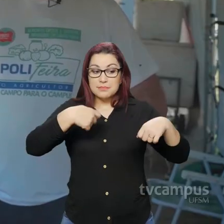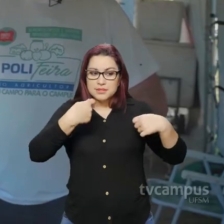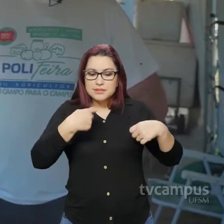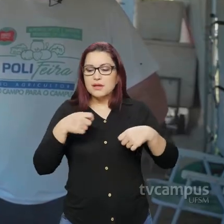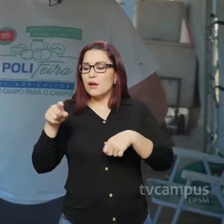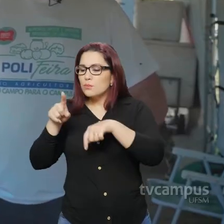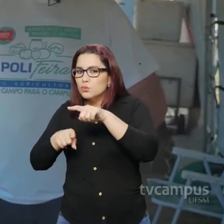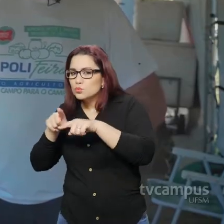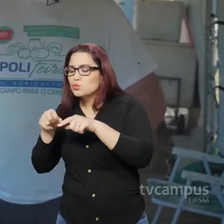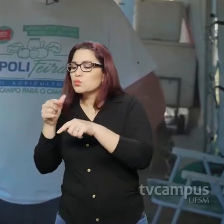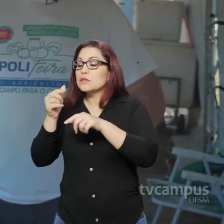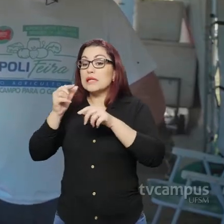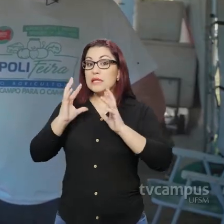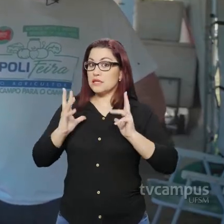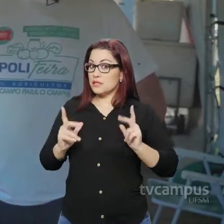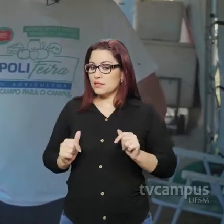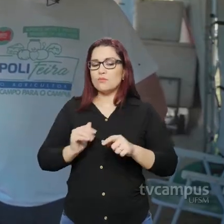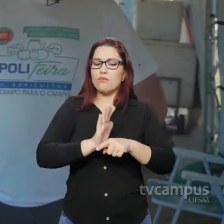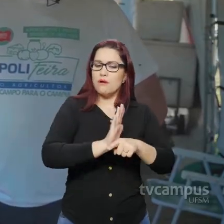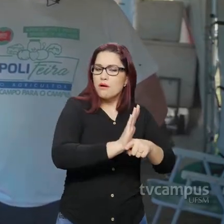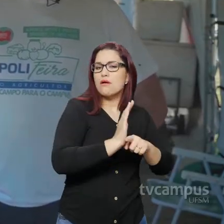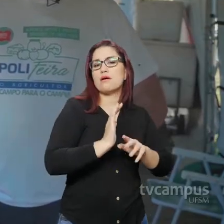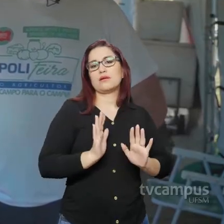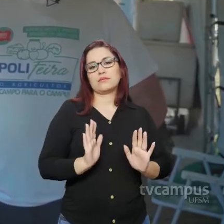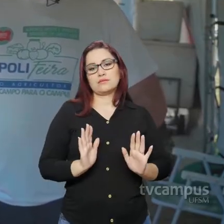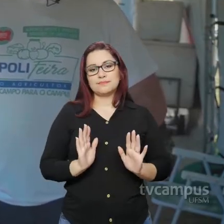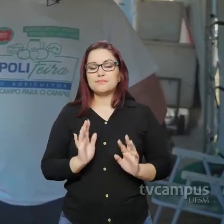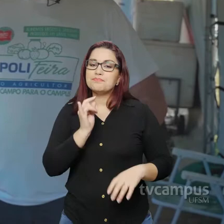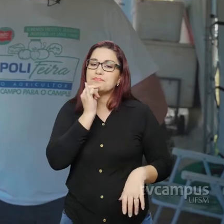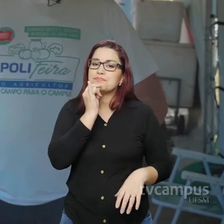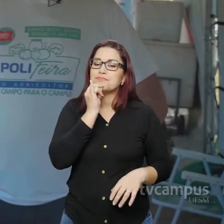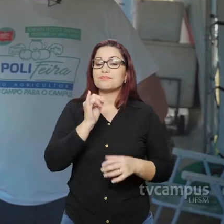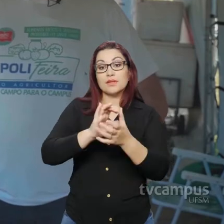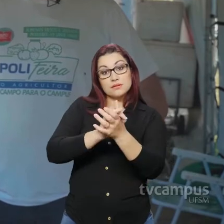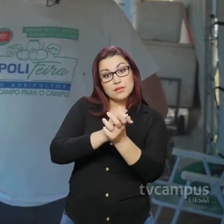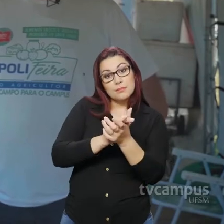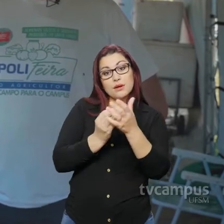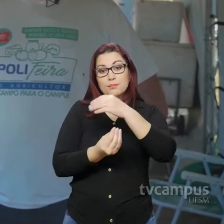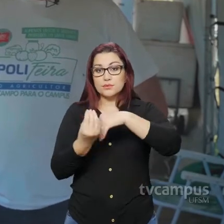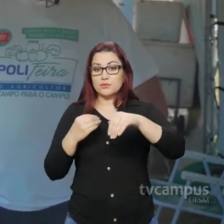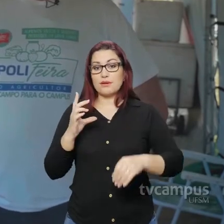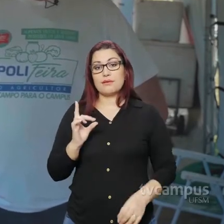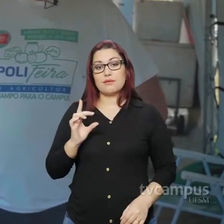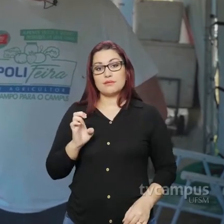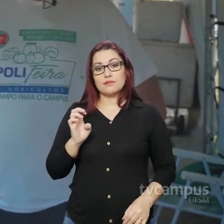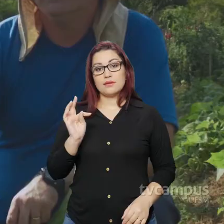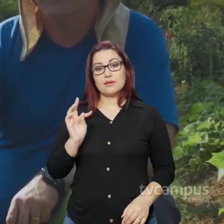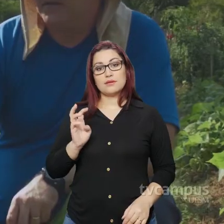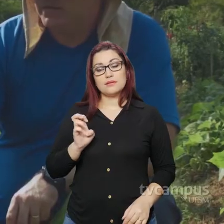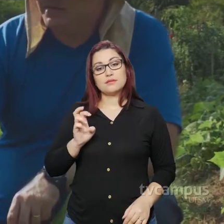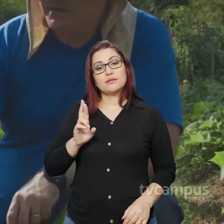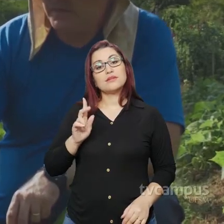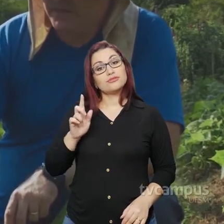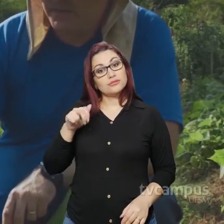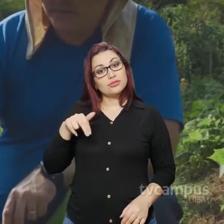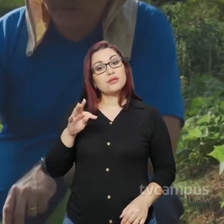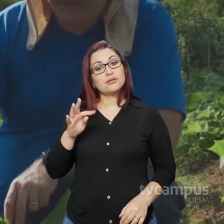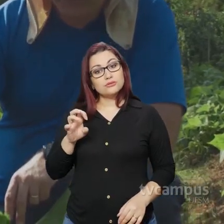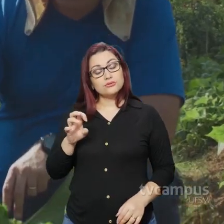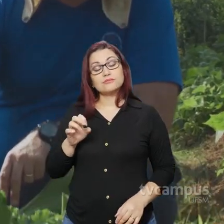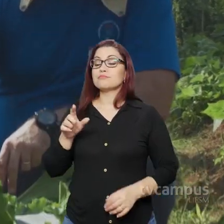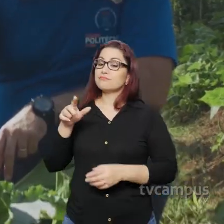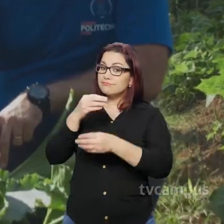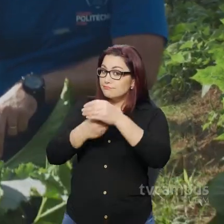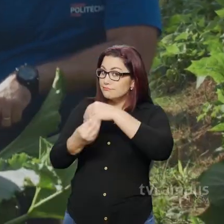limpa, né? Como, por exemplo, o sabão com um detergente neutro diluído na água, que a gente